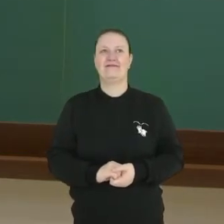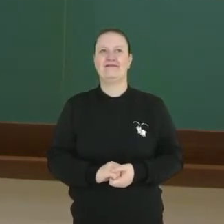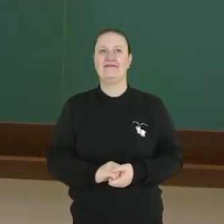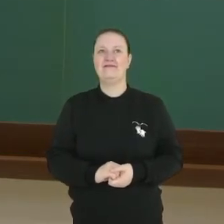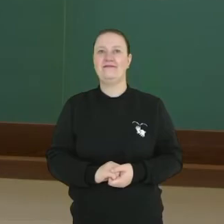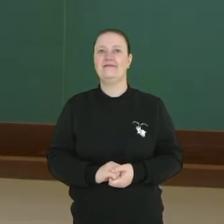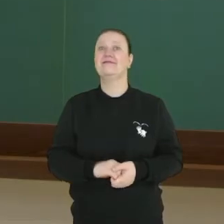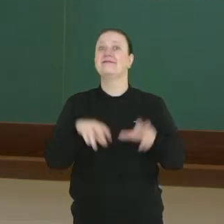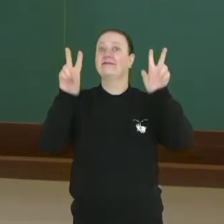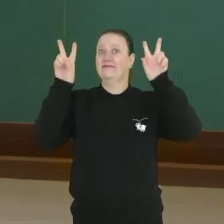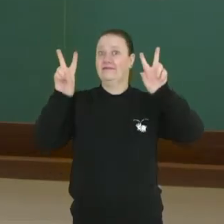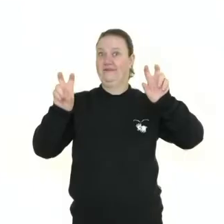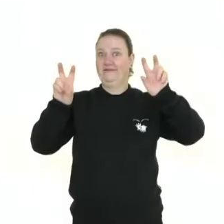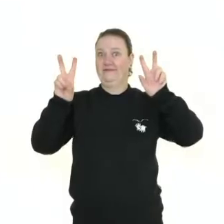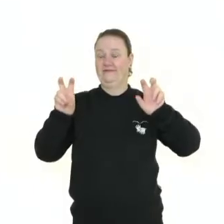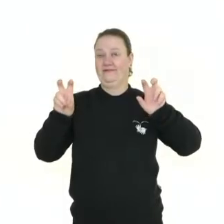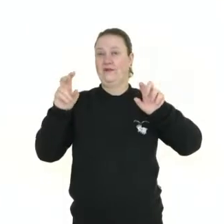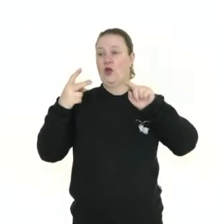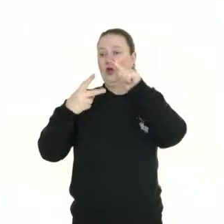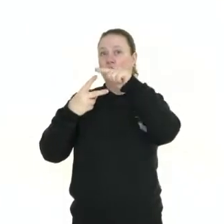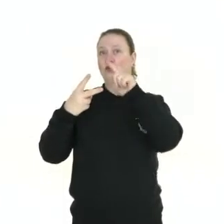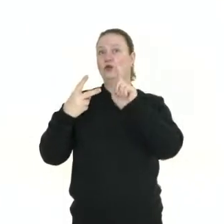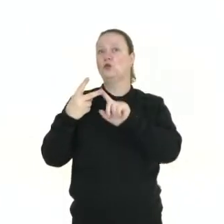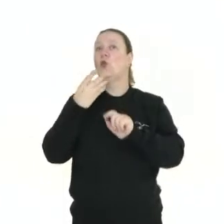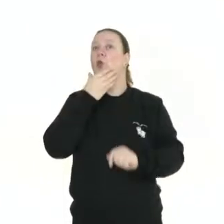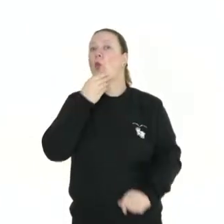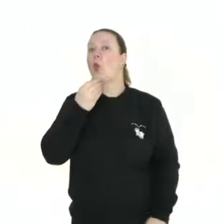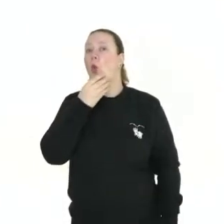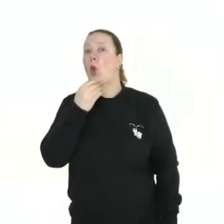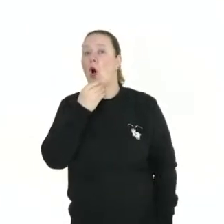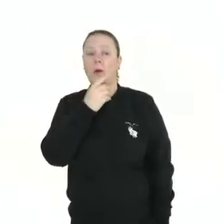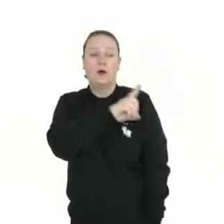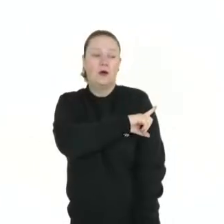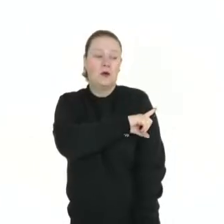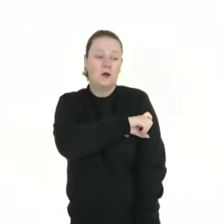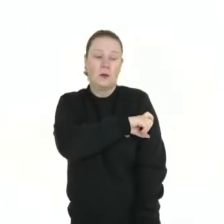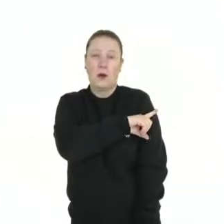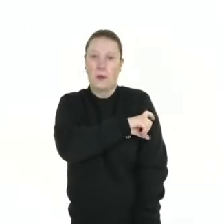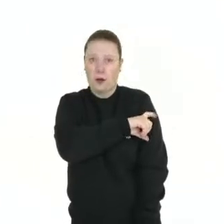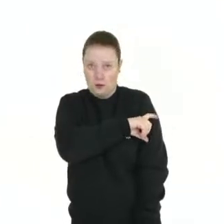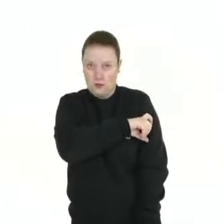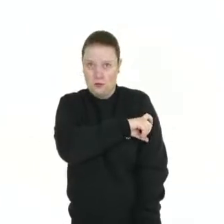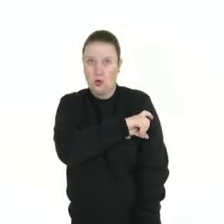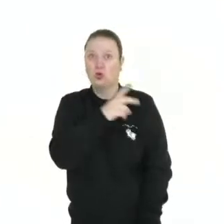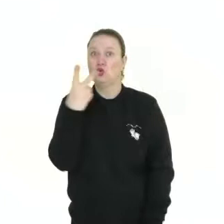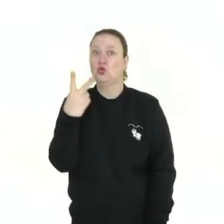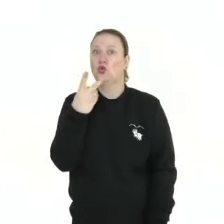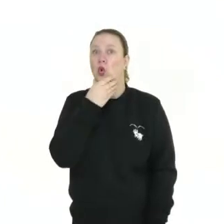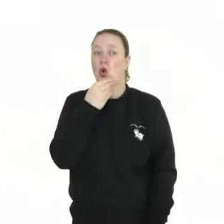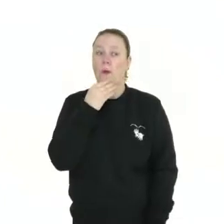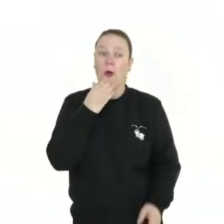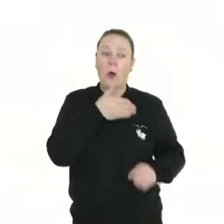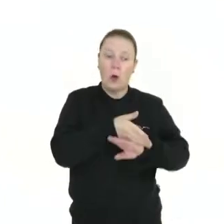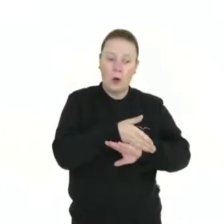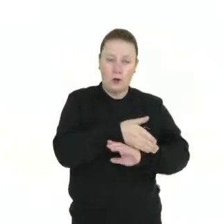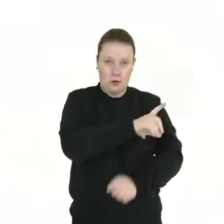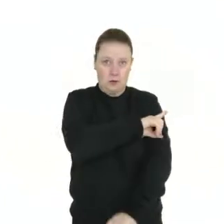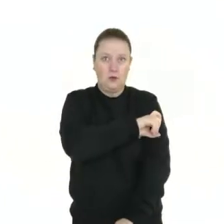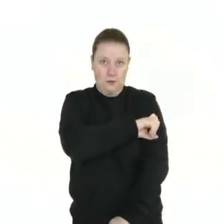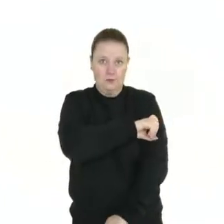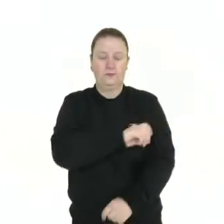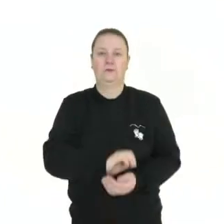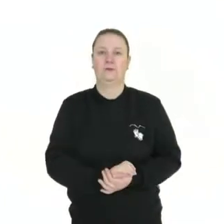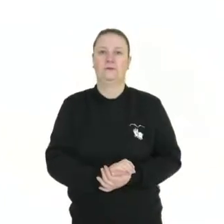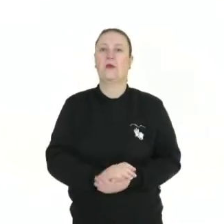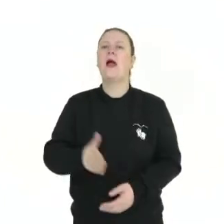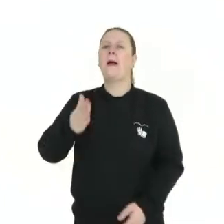Olha o título aqui, pessoal. 2 caboclos na enfermaria. Então convido você a acompanhar junto comigo. Lá na